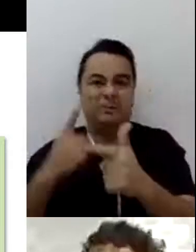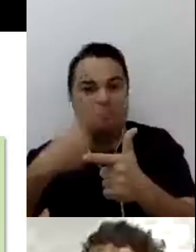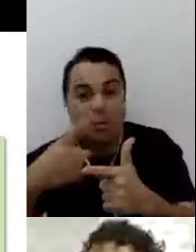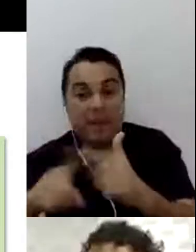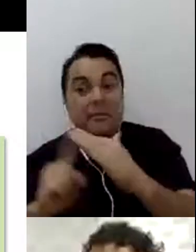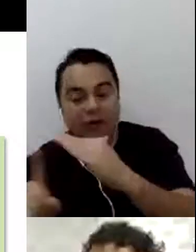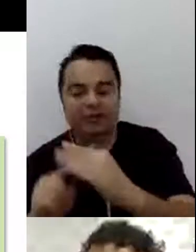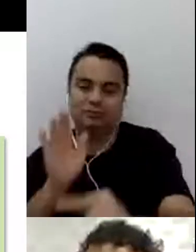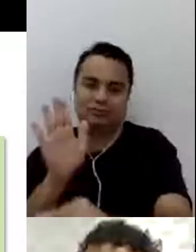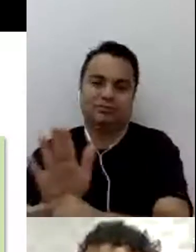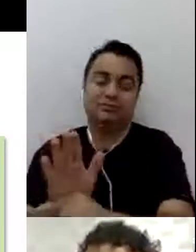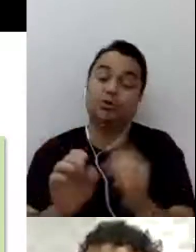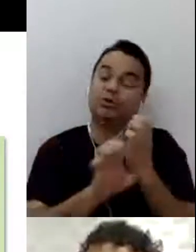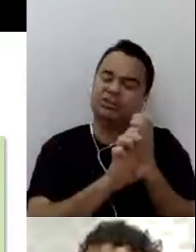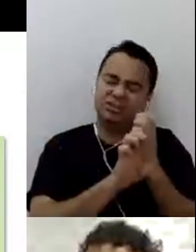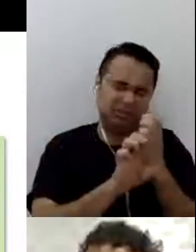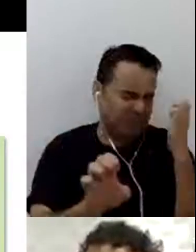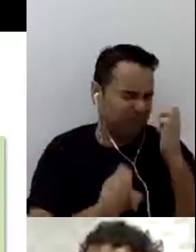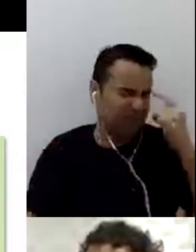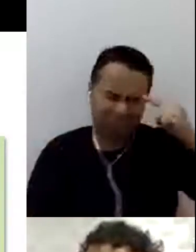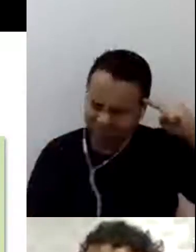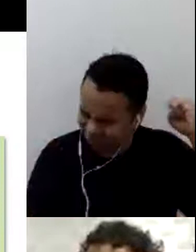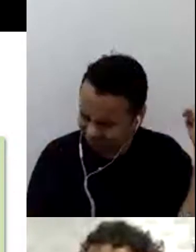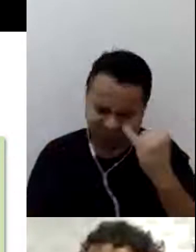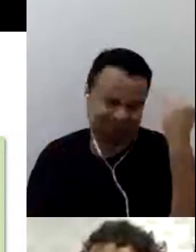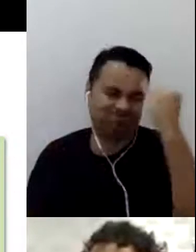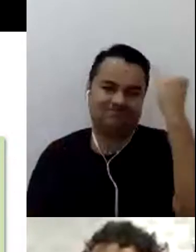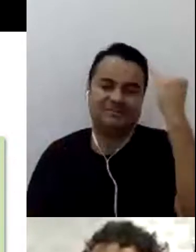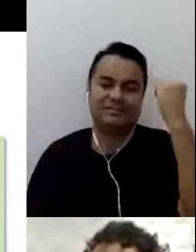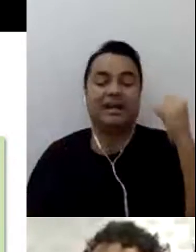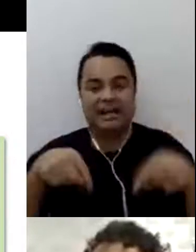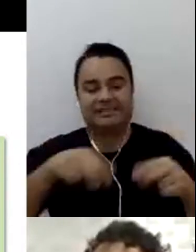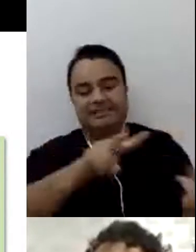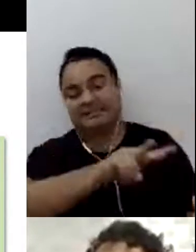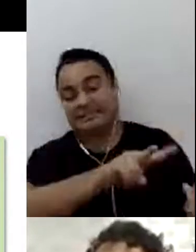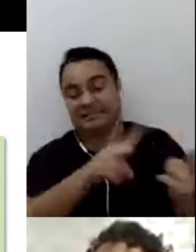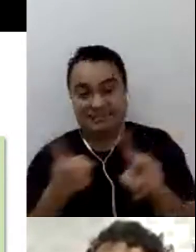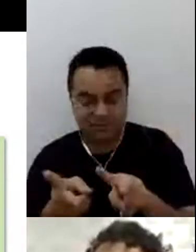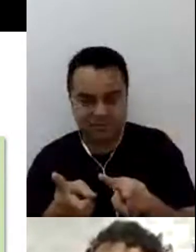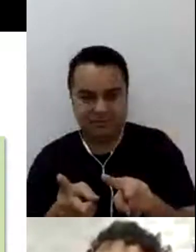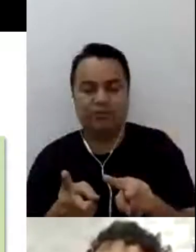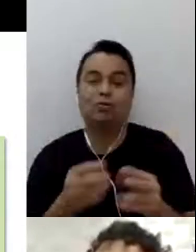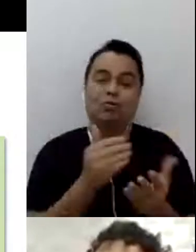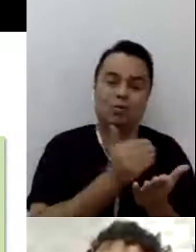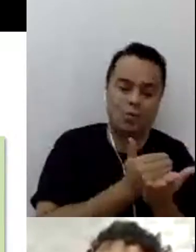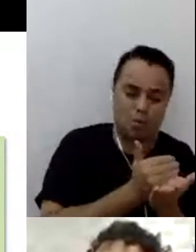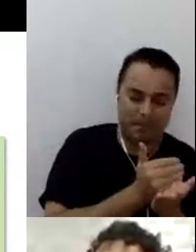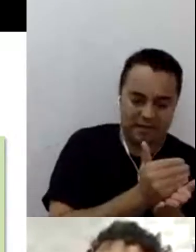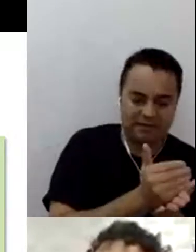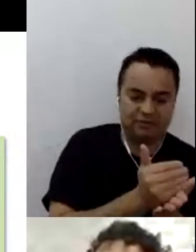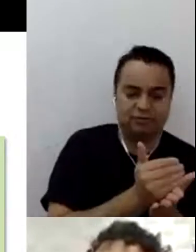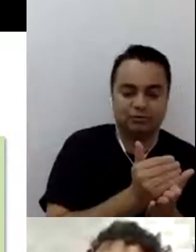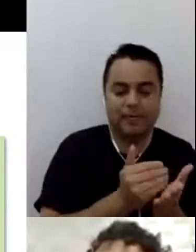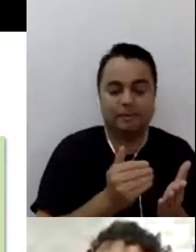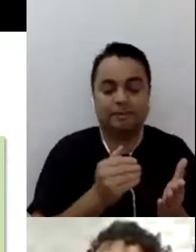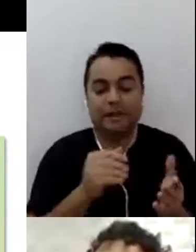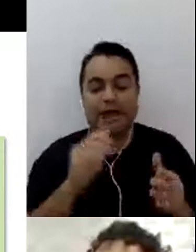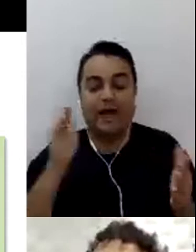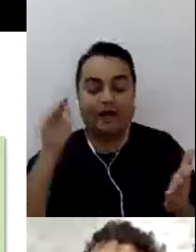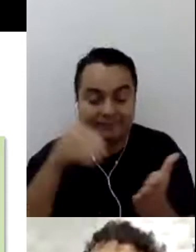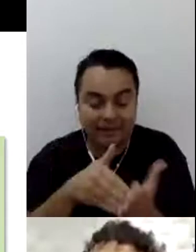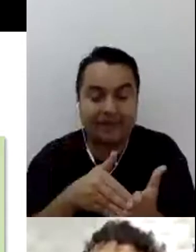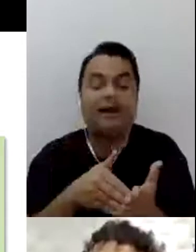engenheiro tem um papel fundamental nessa transformação desde o início, né, da geração dos dados